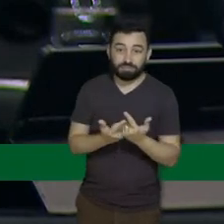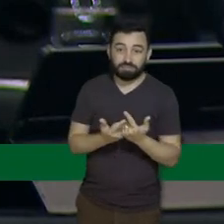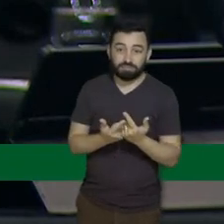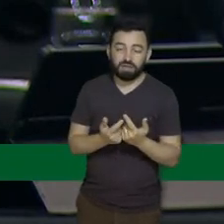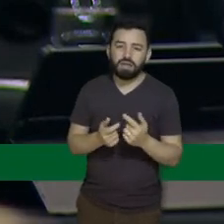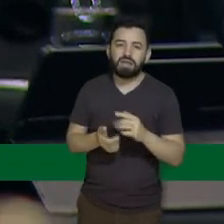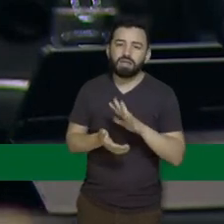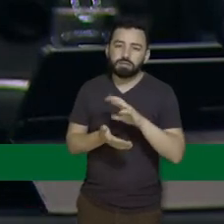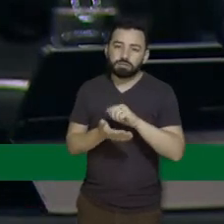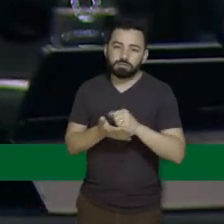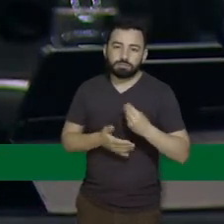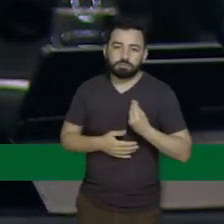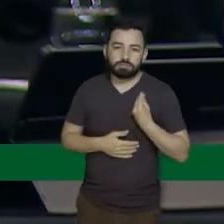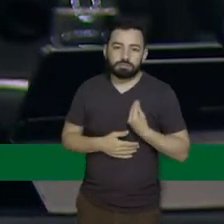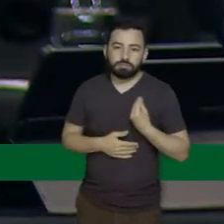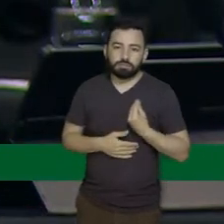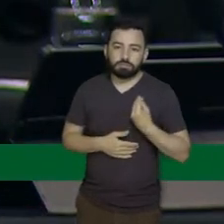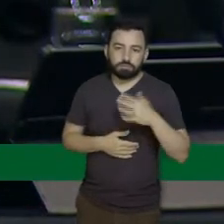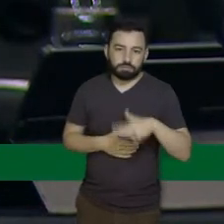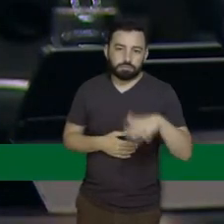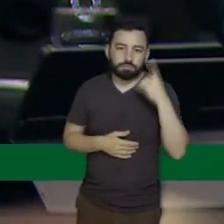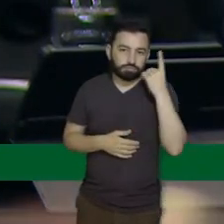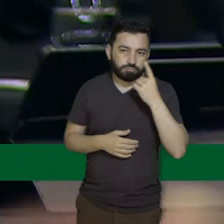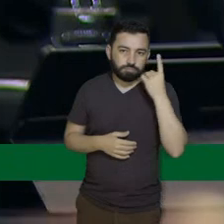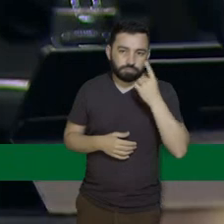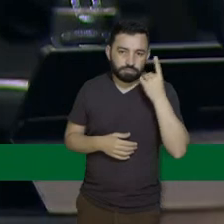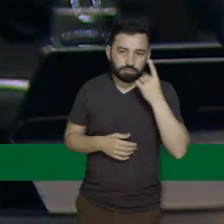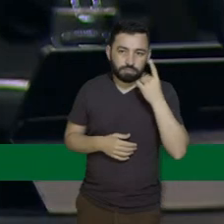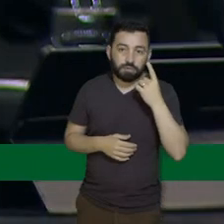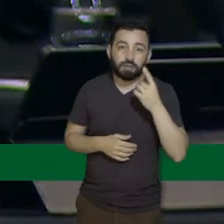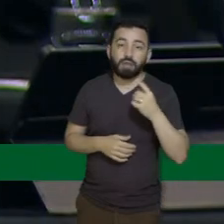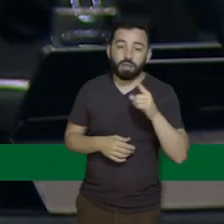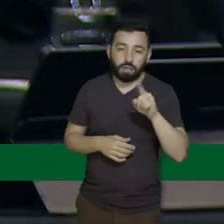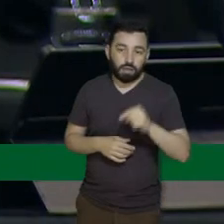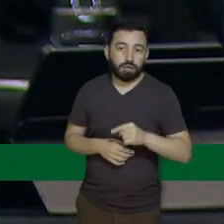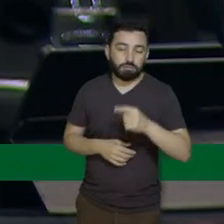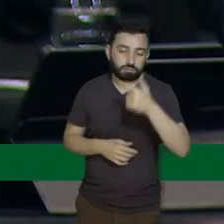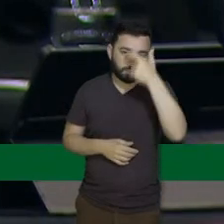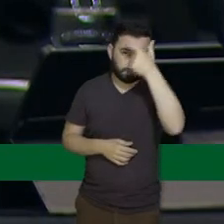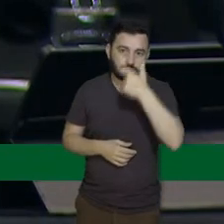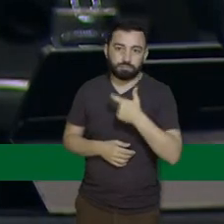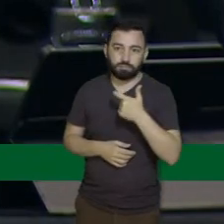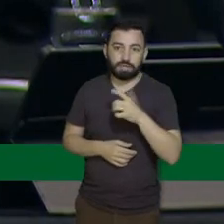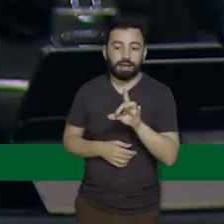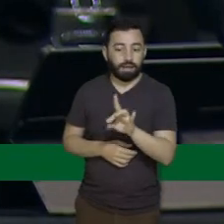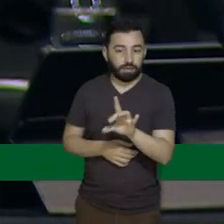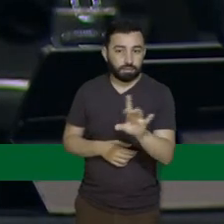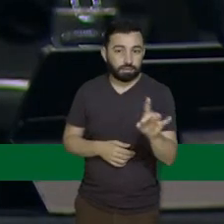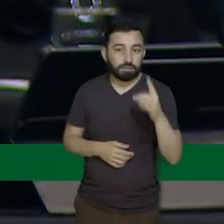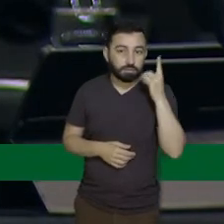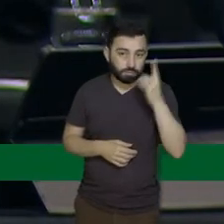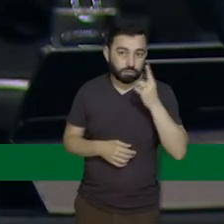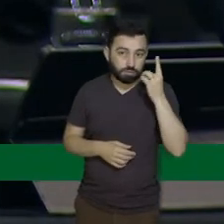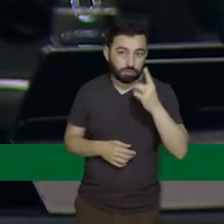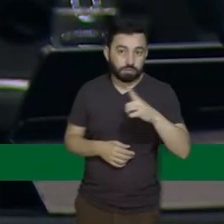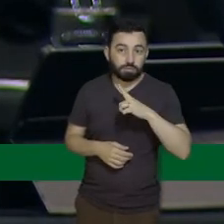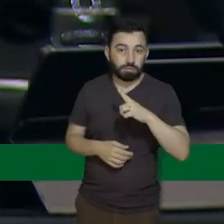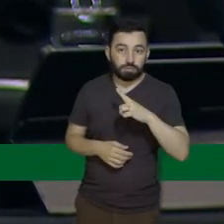registro das presenças dos deputados é feito toda de forma facial. Cada deputado em sua mesa dispõe